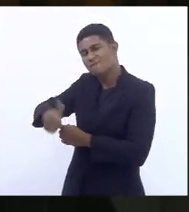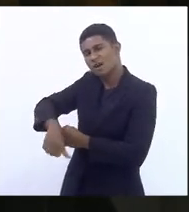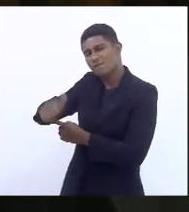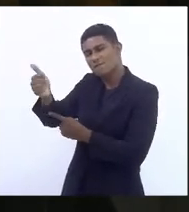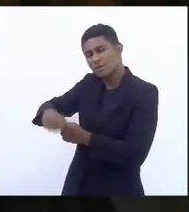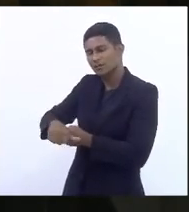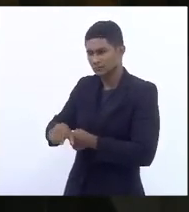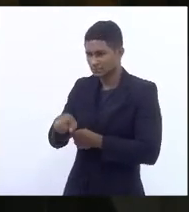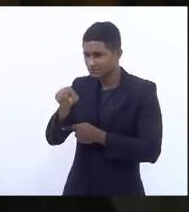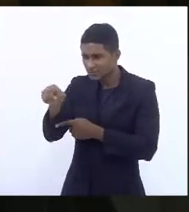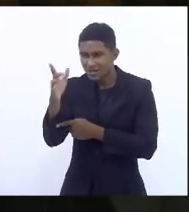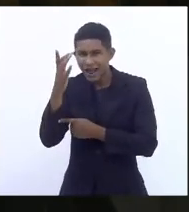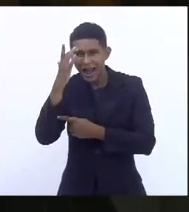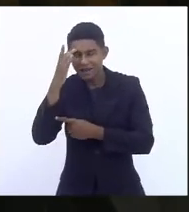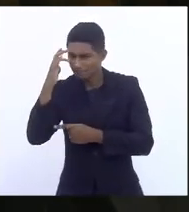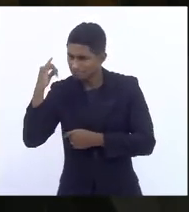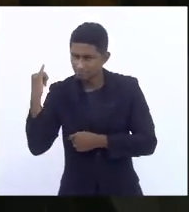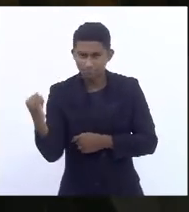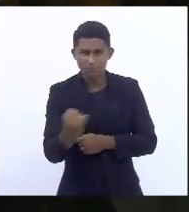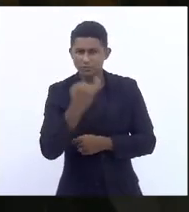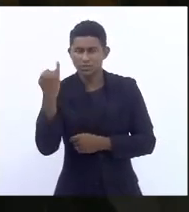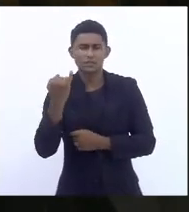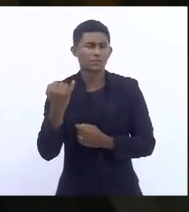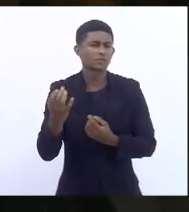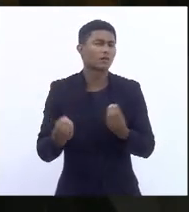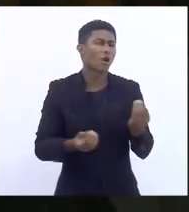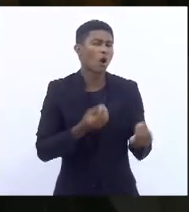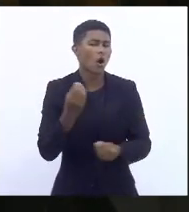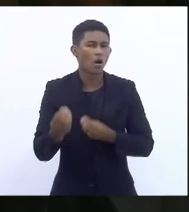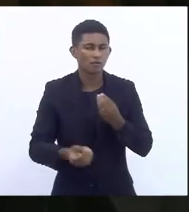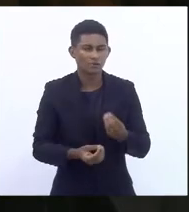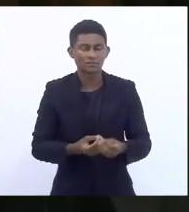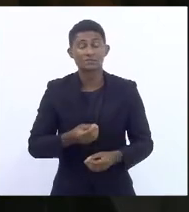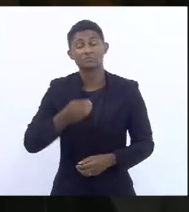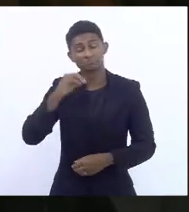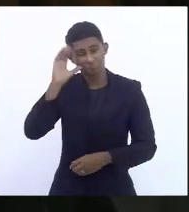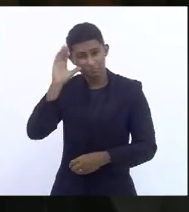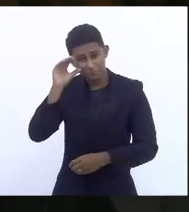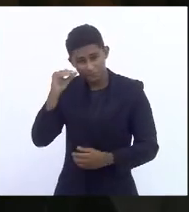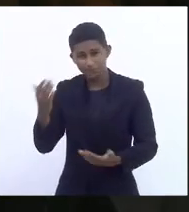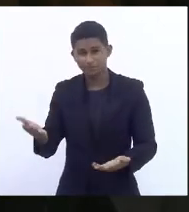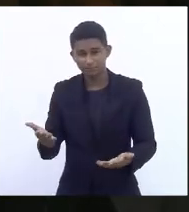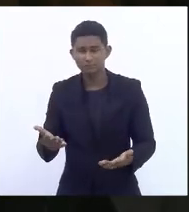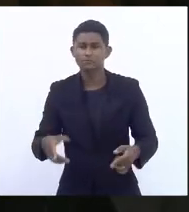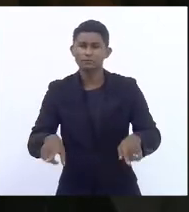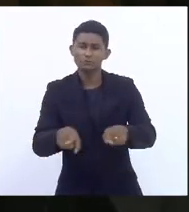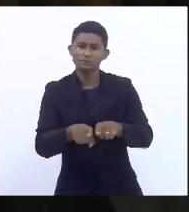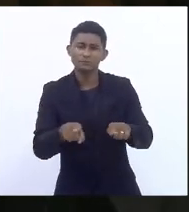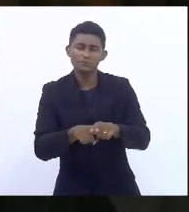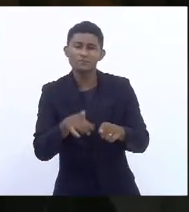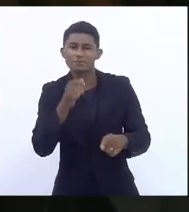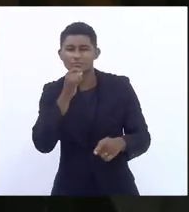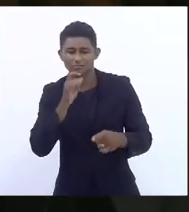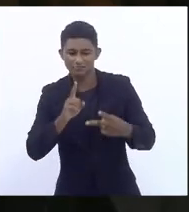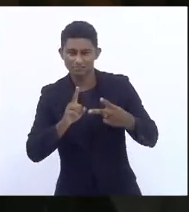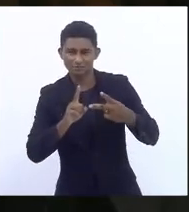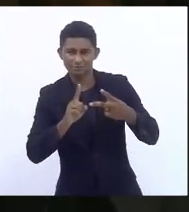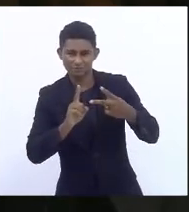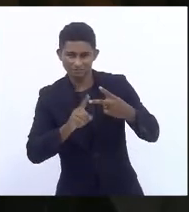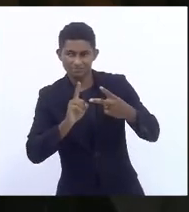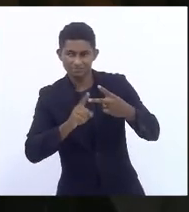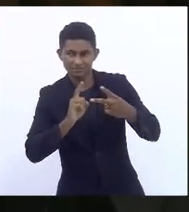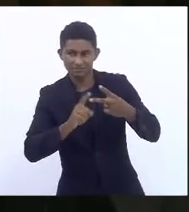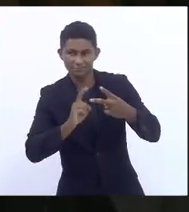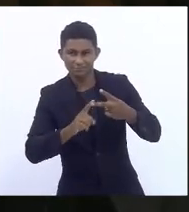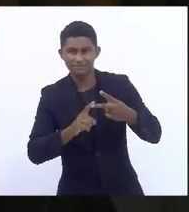ele negligencia esta ou aquela área. Da mesma maneira, a melhor forma de avaliar o Poder Judiciário é examinando a